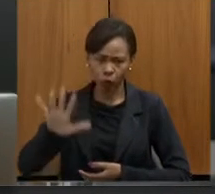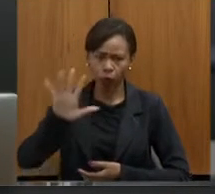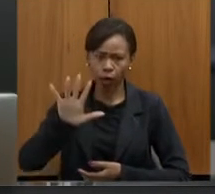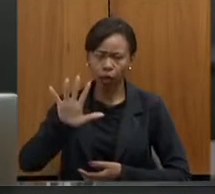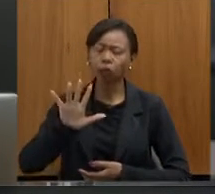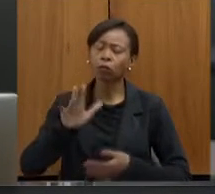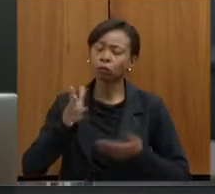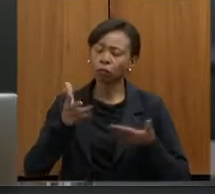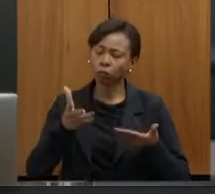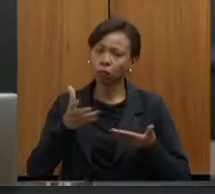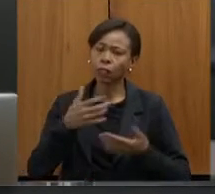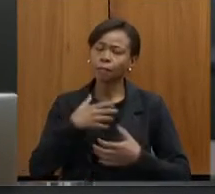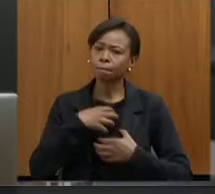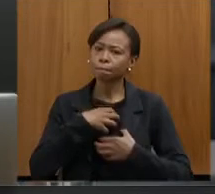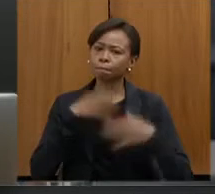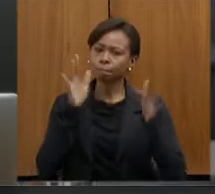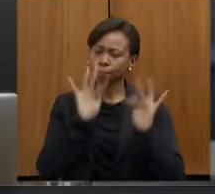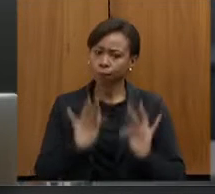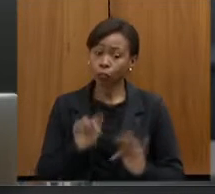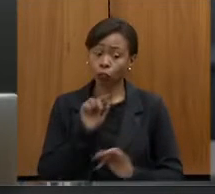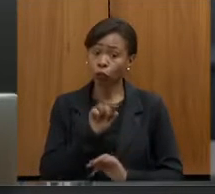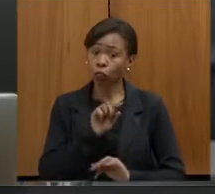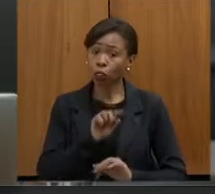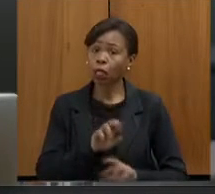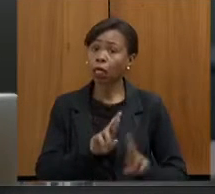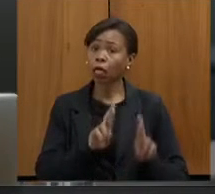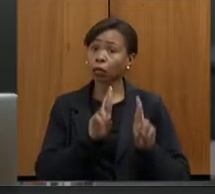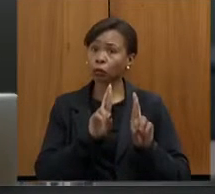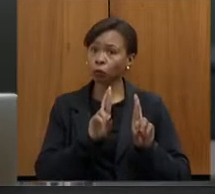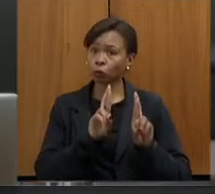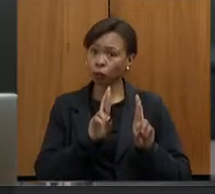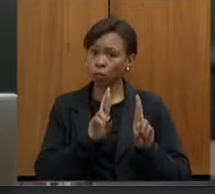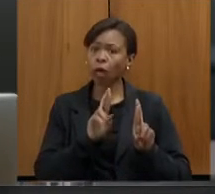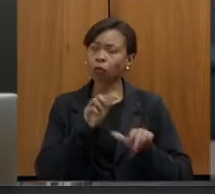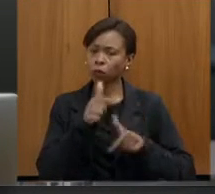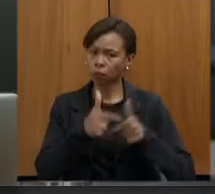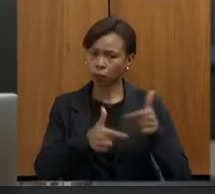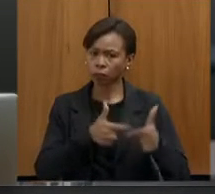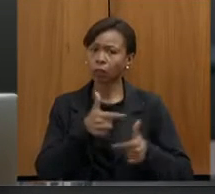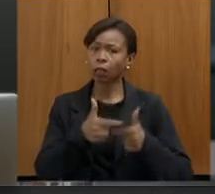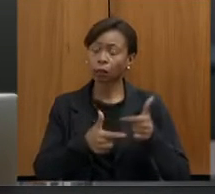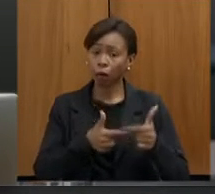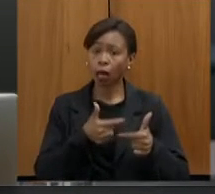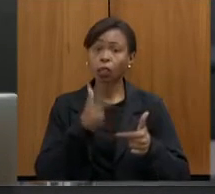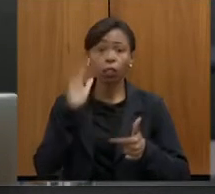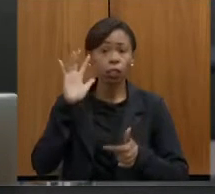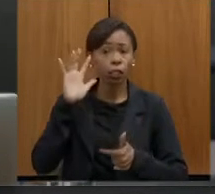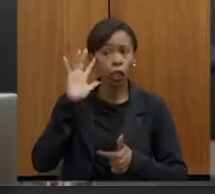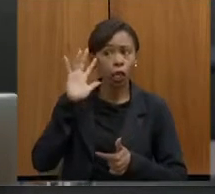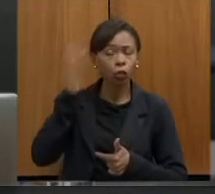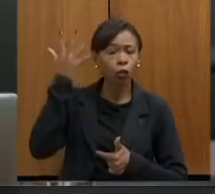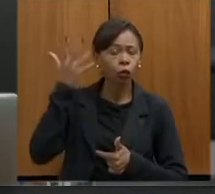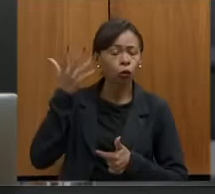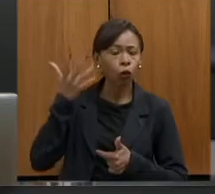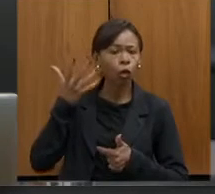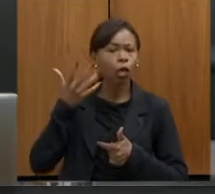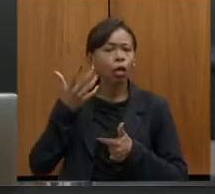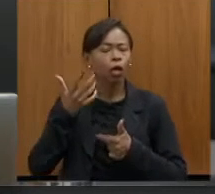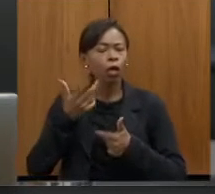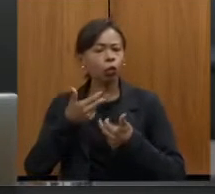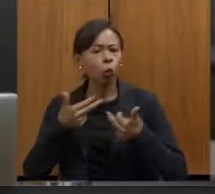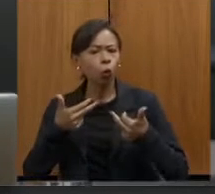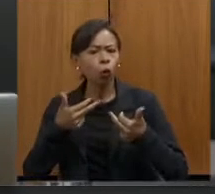estar à frente desse trabalho e de poder estar apresentando esses resultados aqui nesta comissão